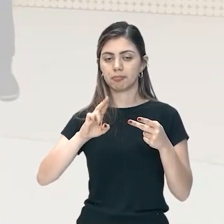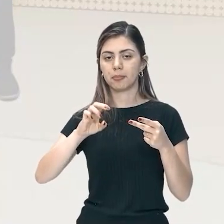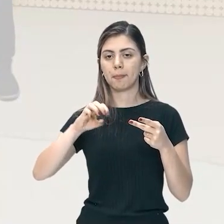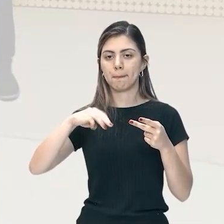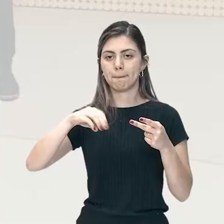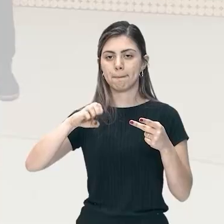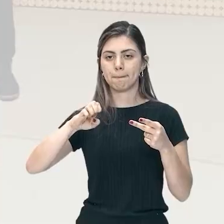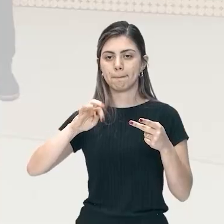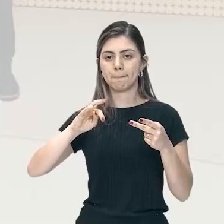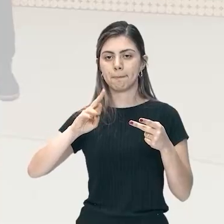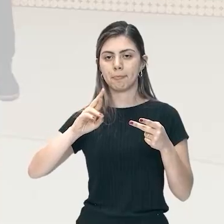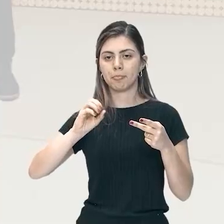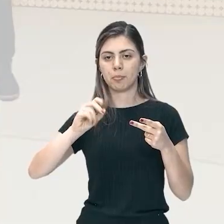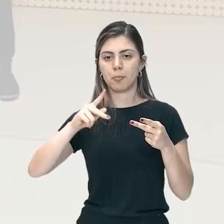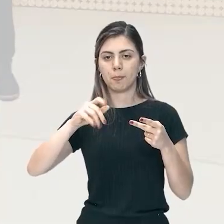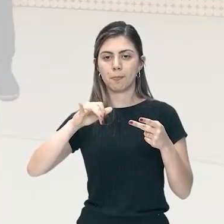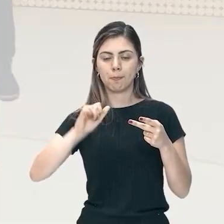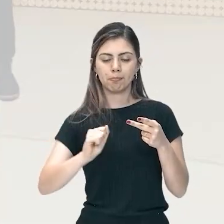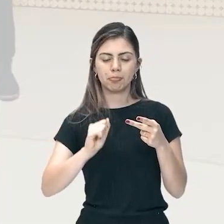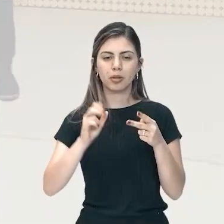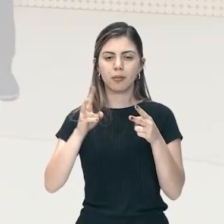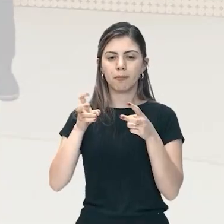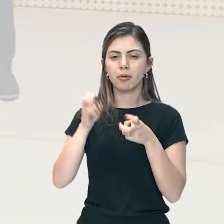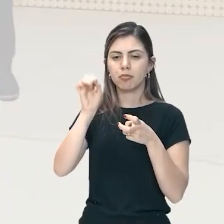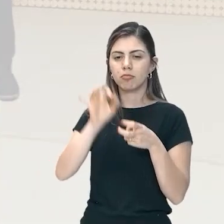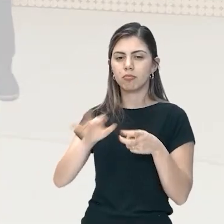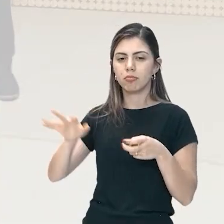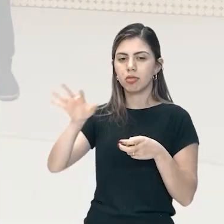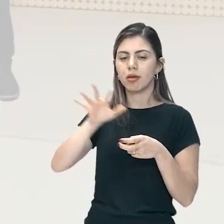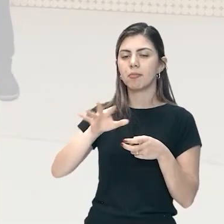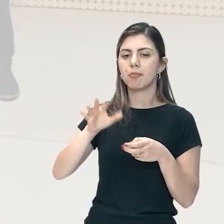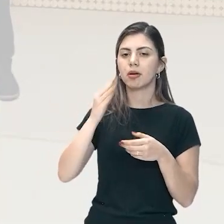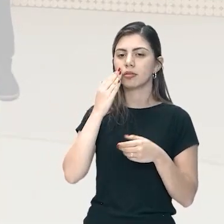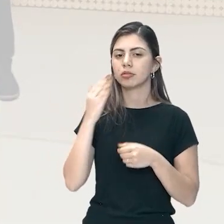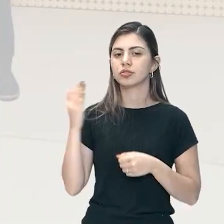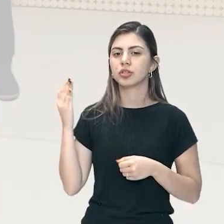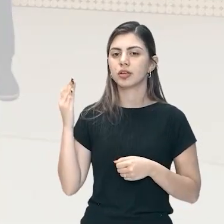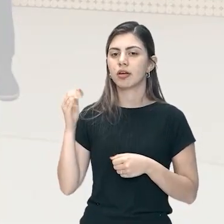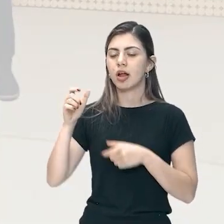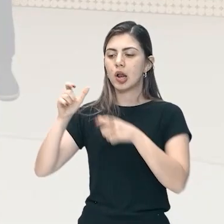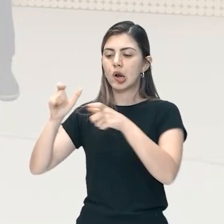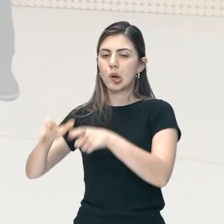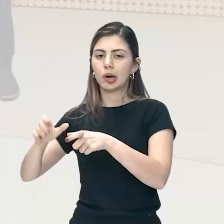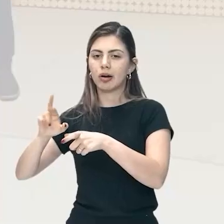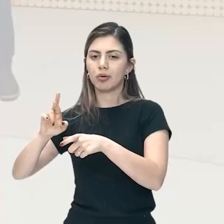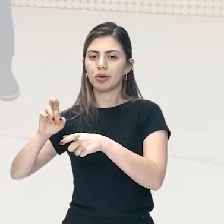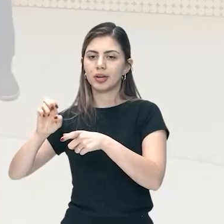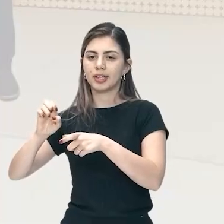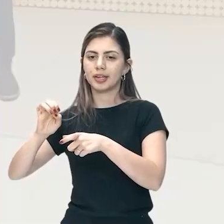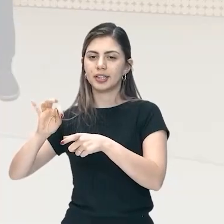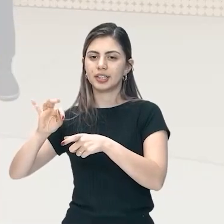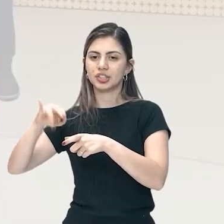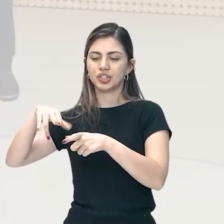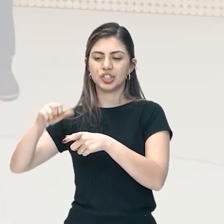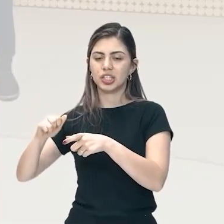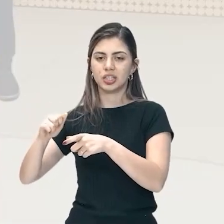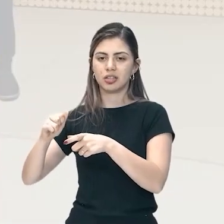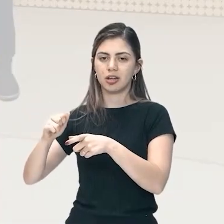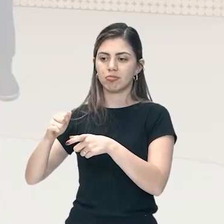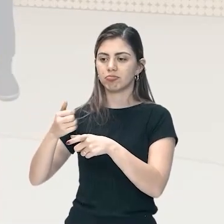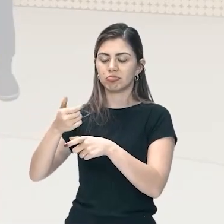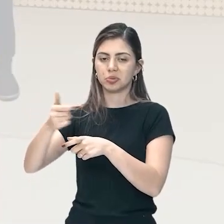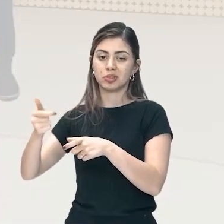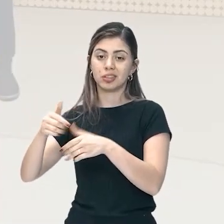observem que a imagem, ó, ela vai se formar não mais na retina, ela não se forma na retina. Por isso que a